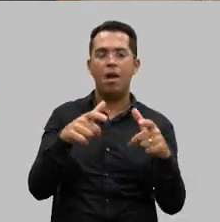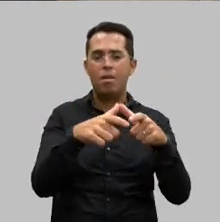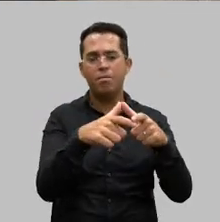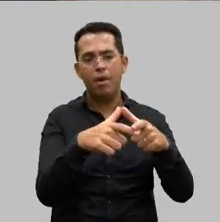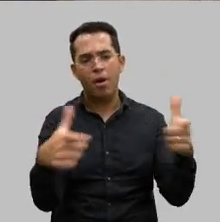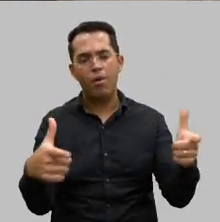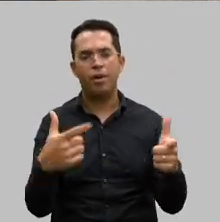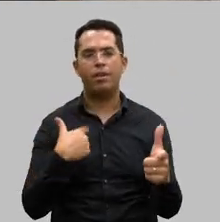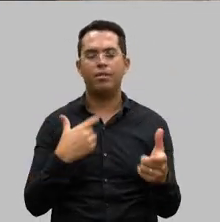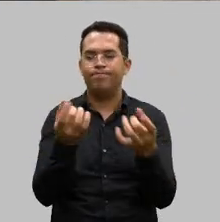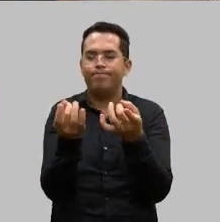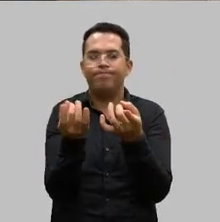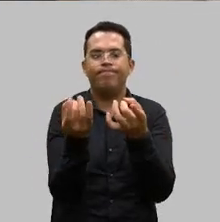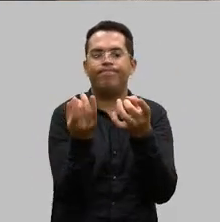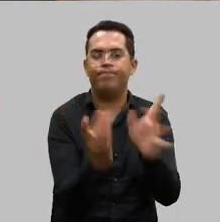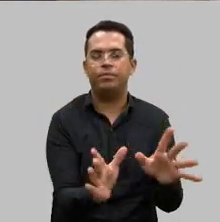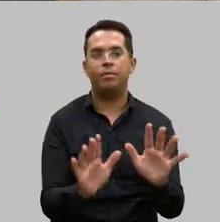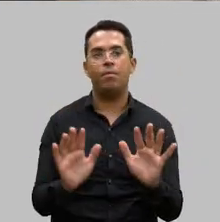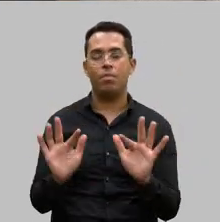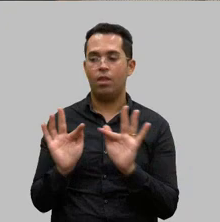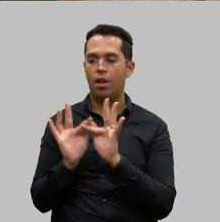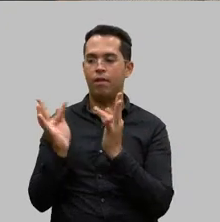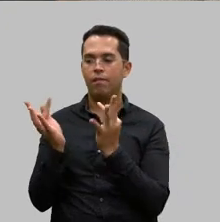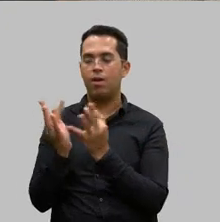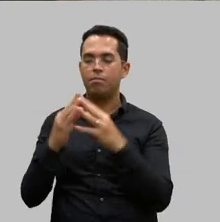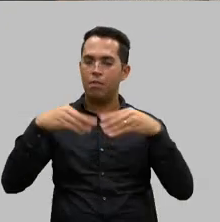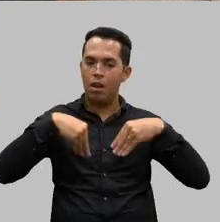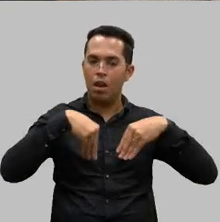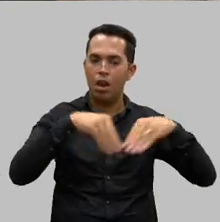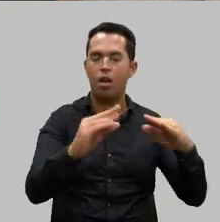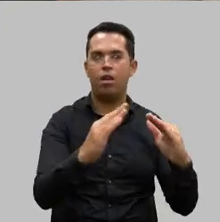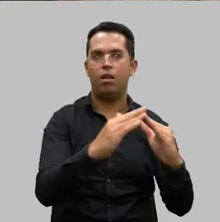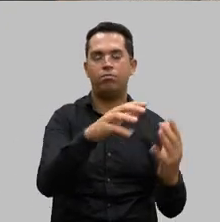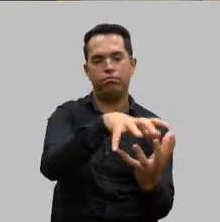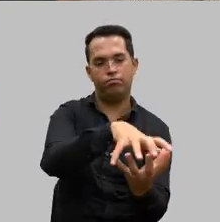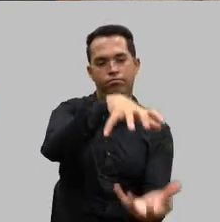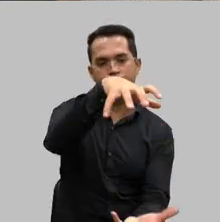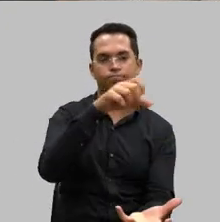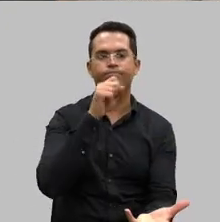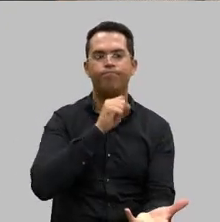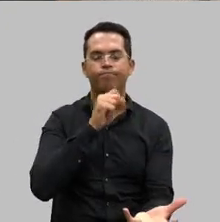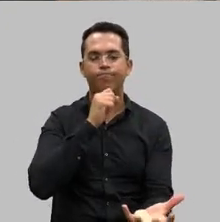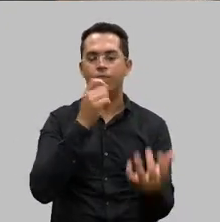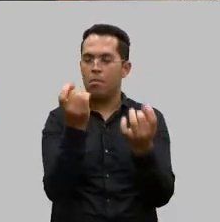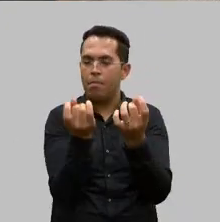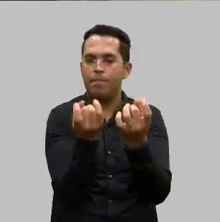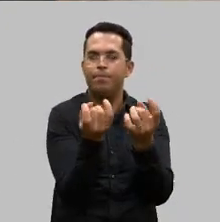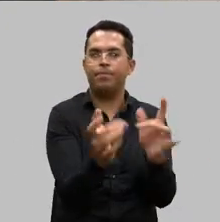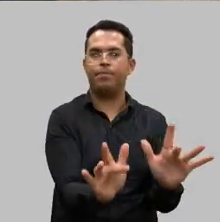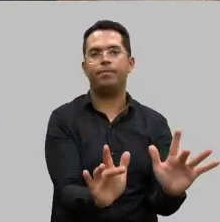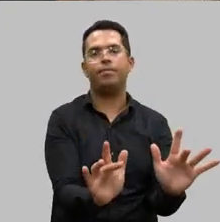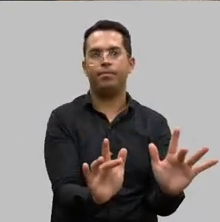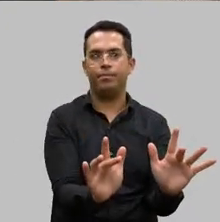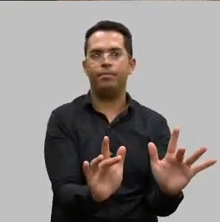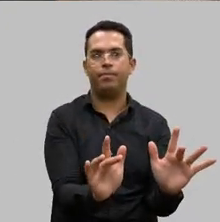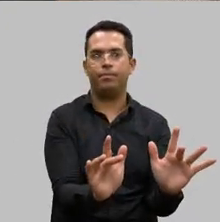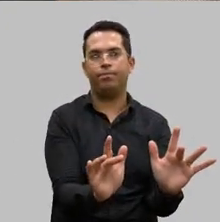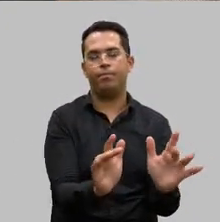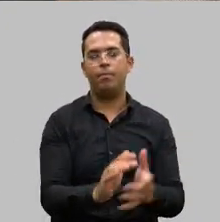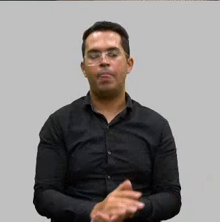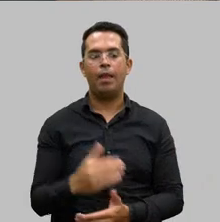família leva o idoso pro asilo no começo visita todo domingo depois começa a ir no dia do